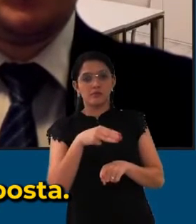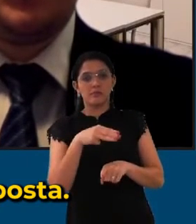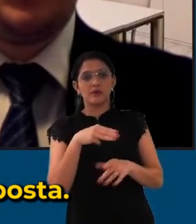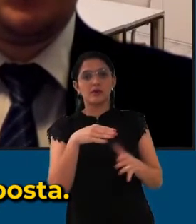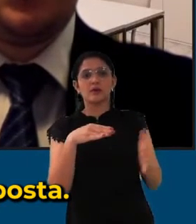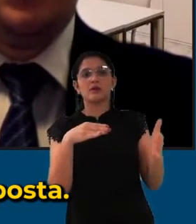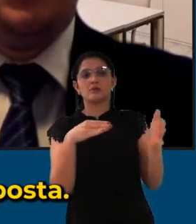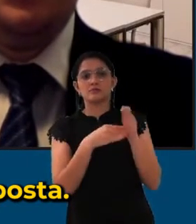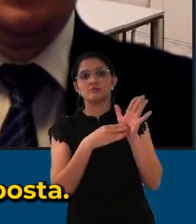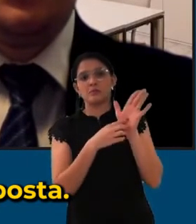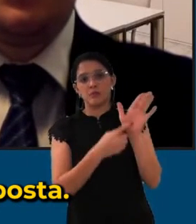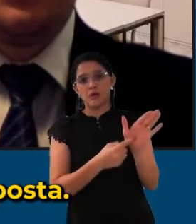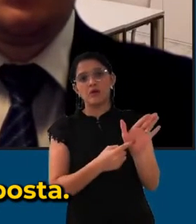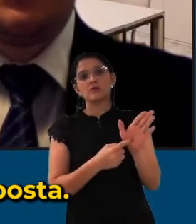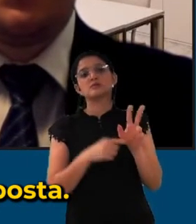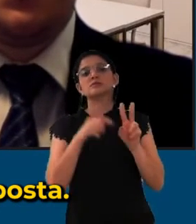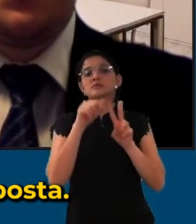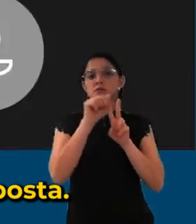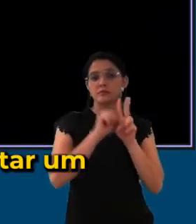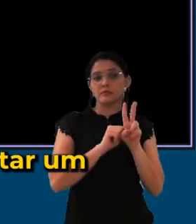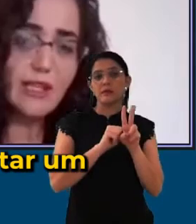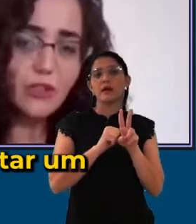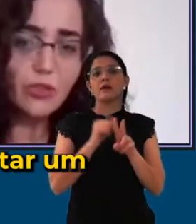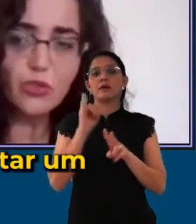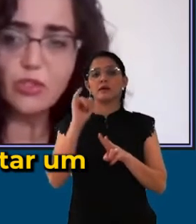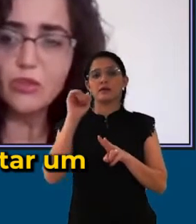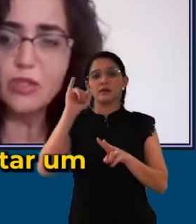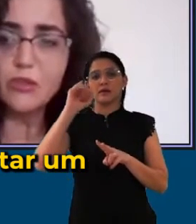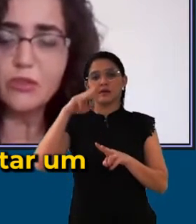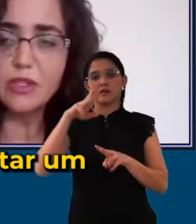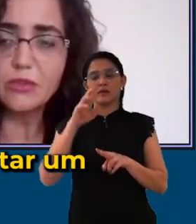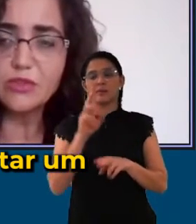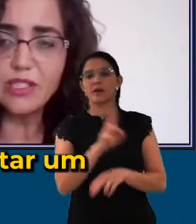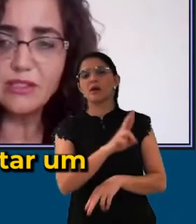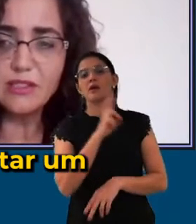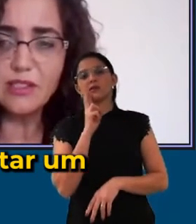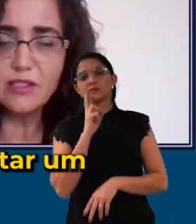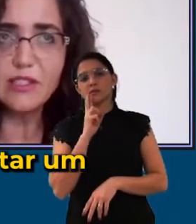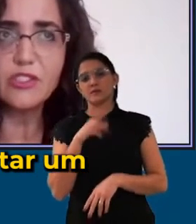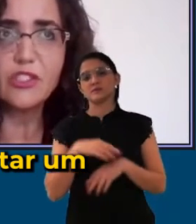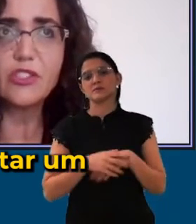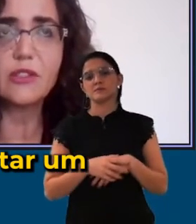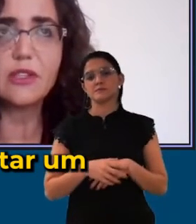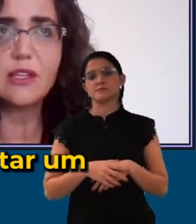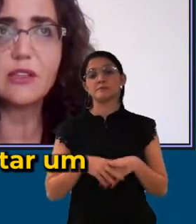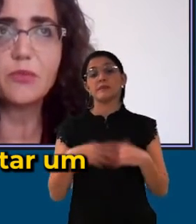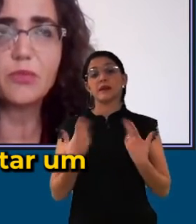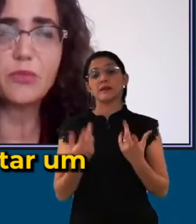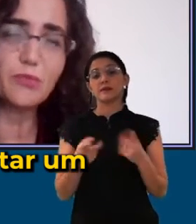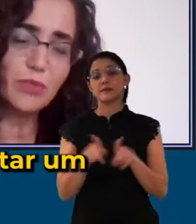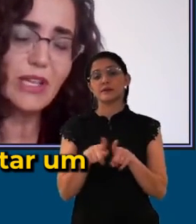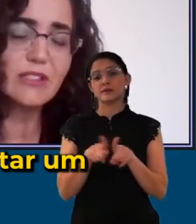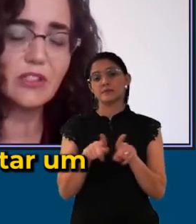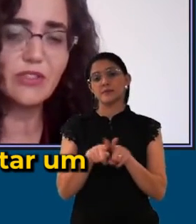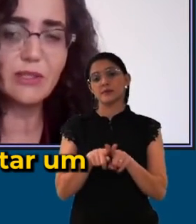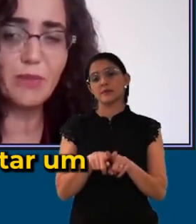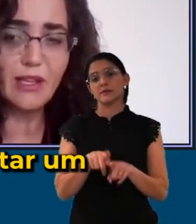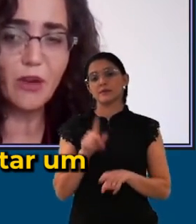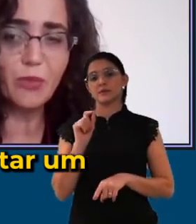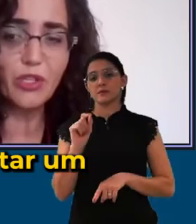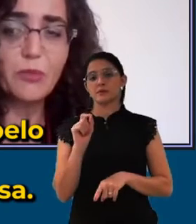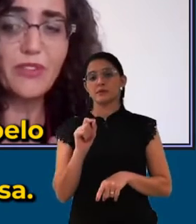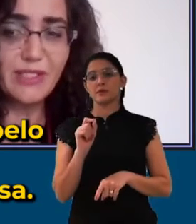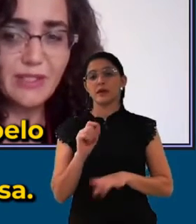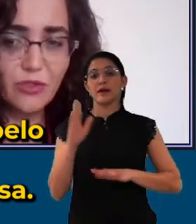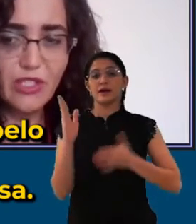mês, para também o IBRAM dar essa resposta. E aí, doutor, eu não sei se a gente não pudesse talvez